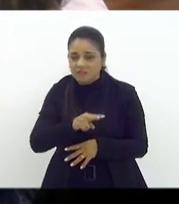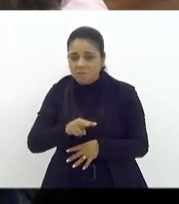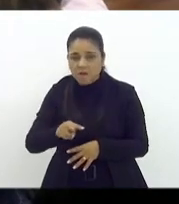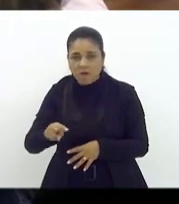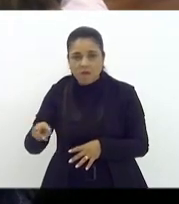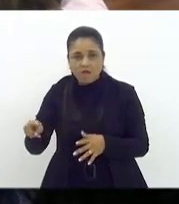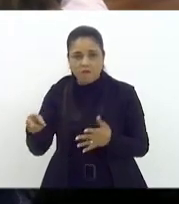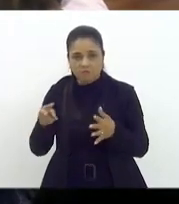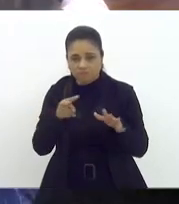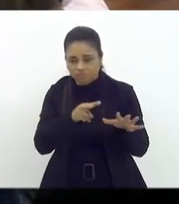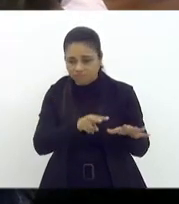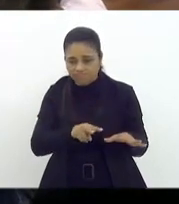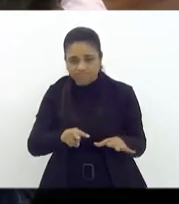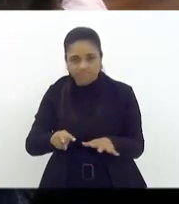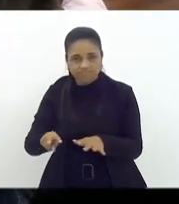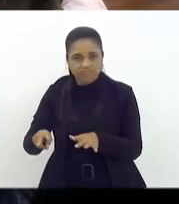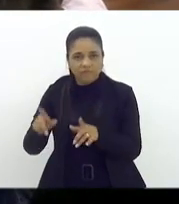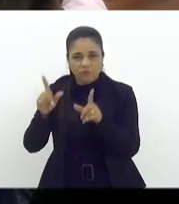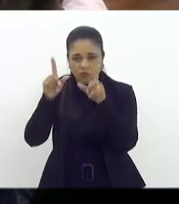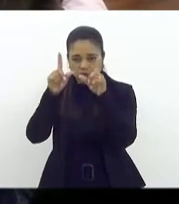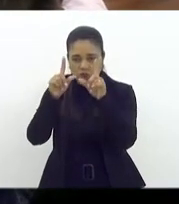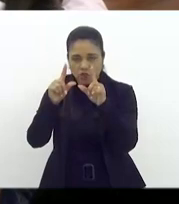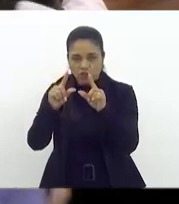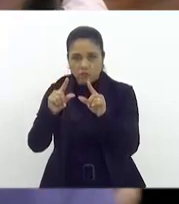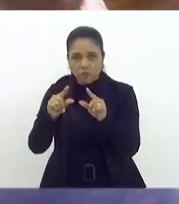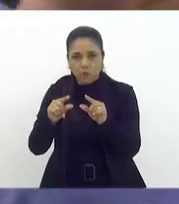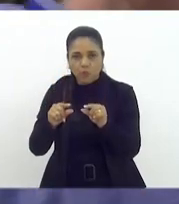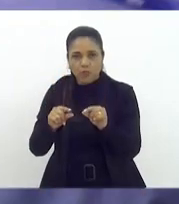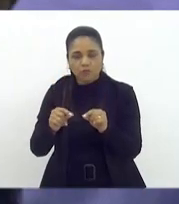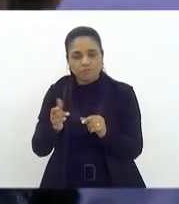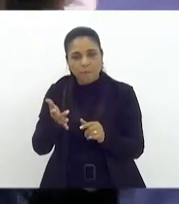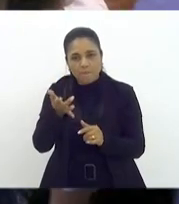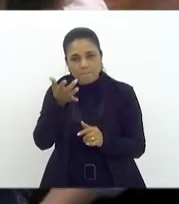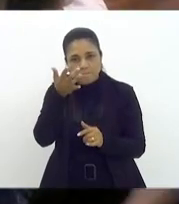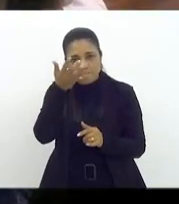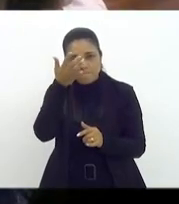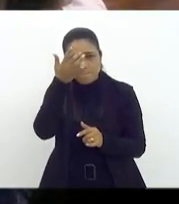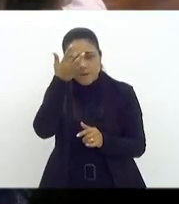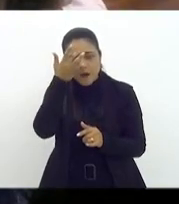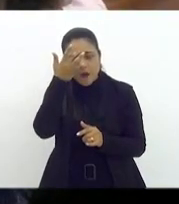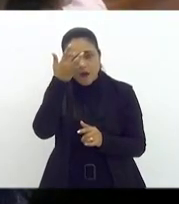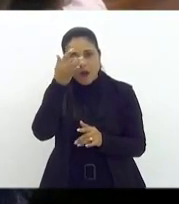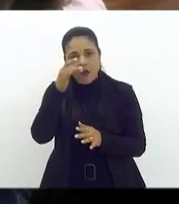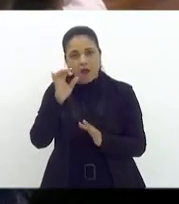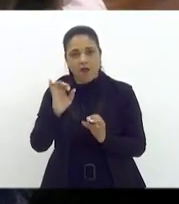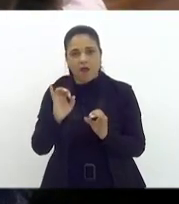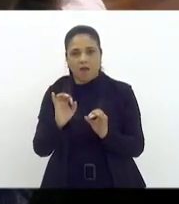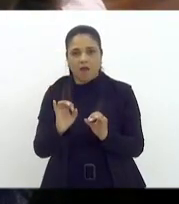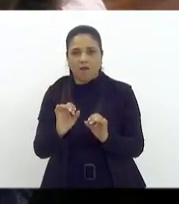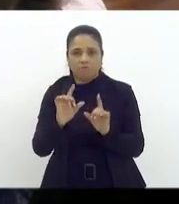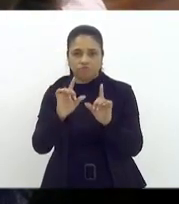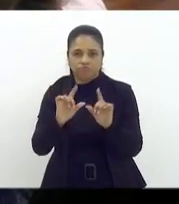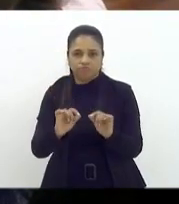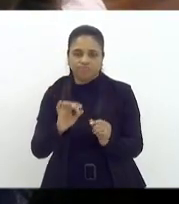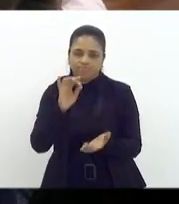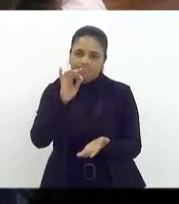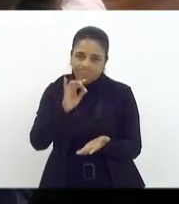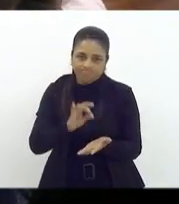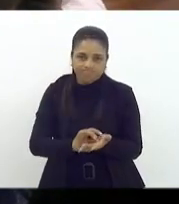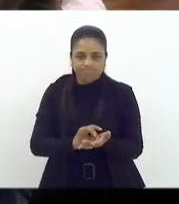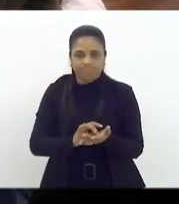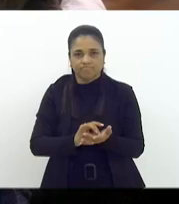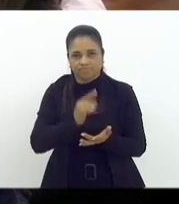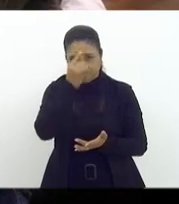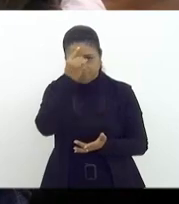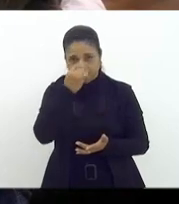diminuir a nitidez e a precisão do registro de memória original e outras